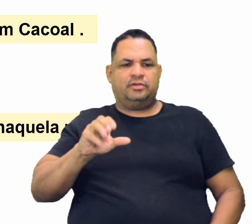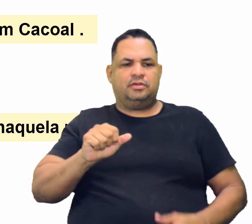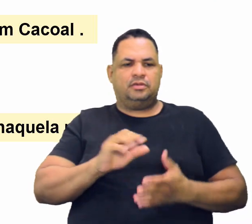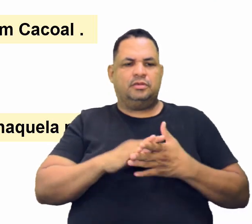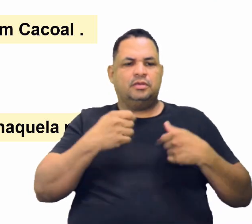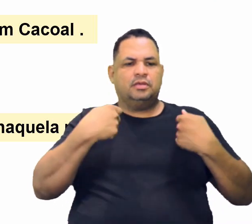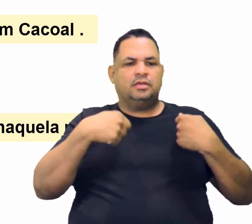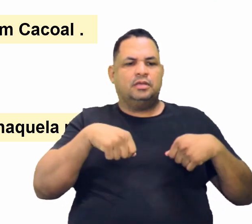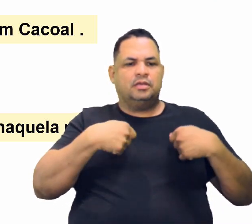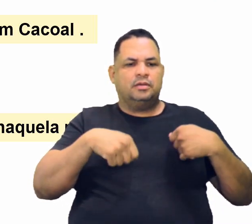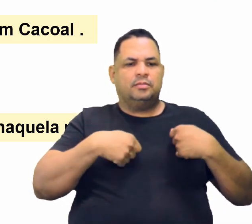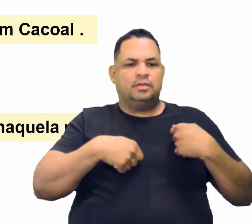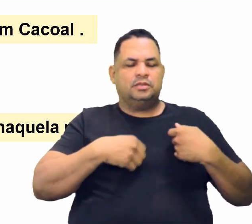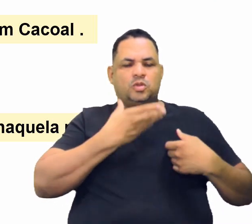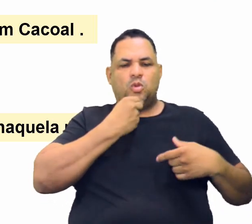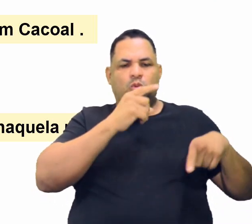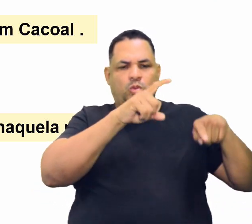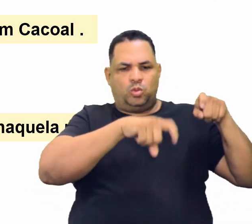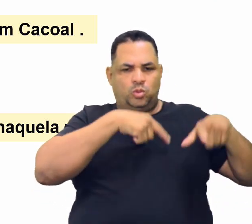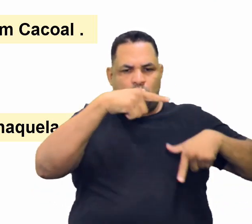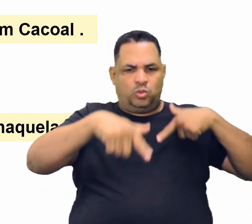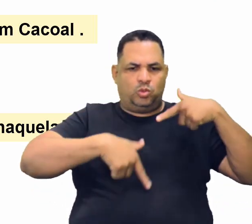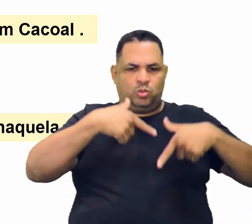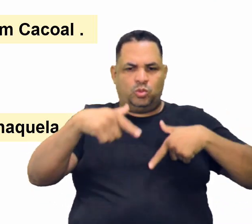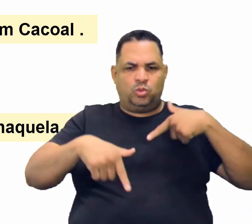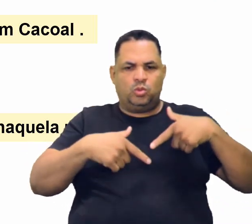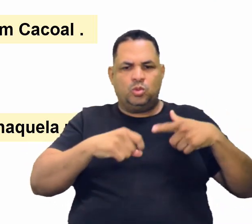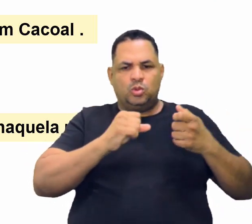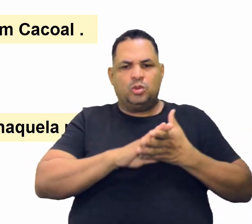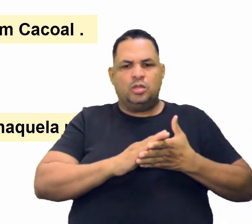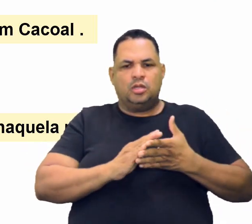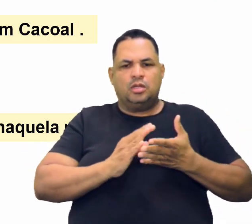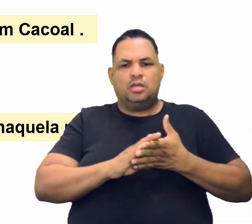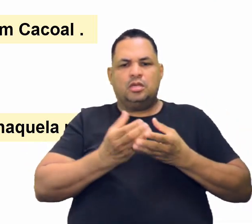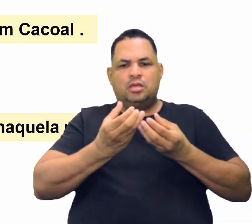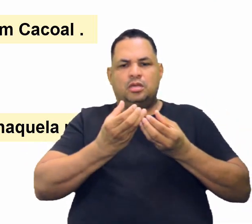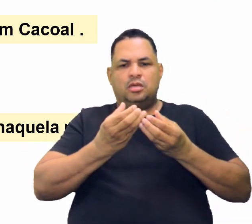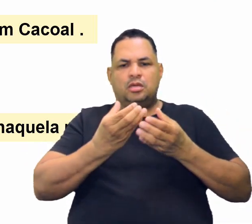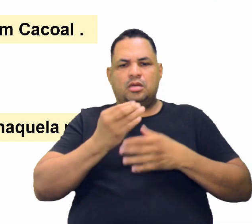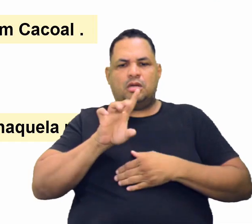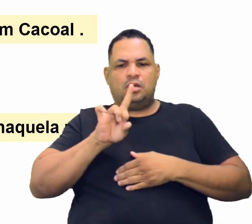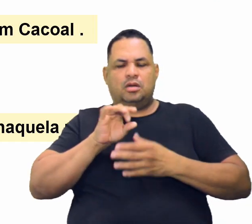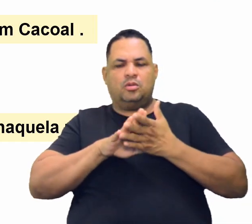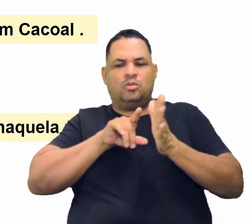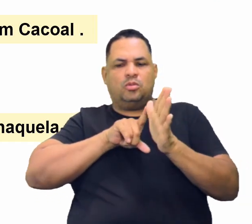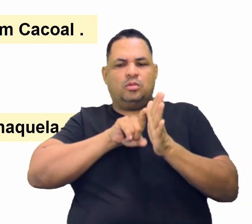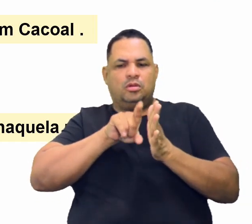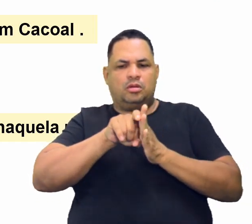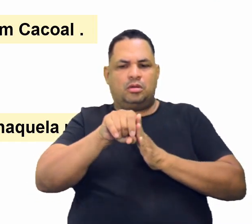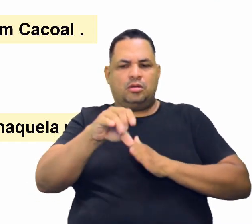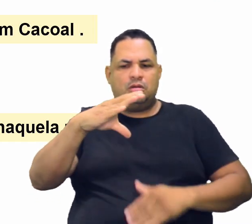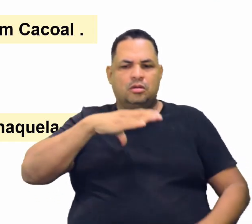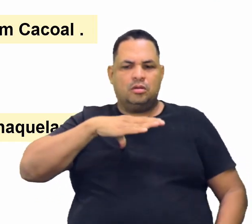Precisam-se de agricultores para a fazenda de cacau em Cacoal. E